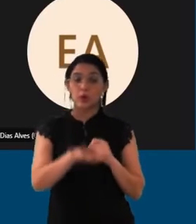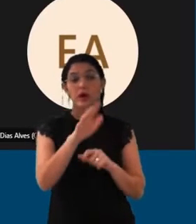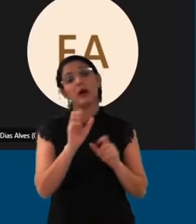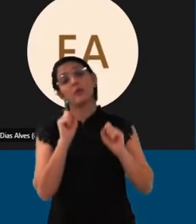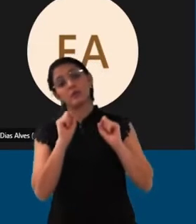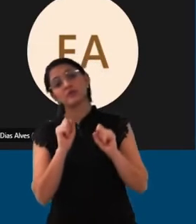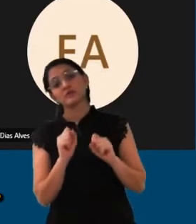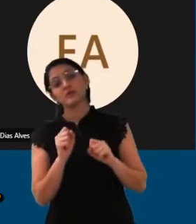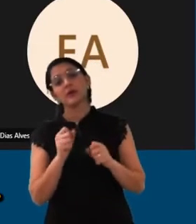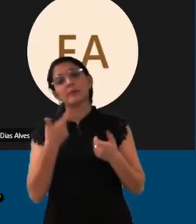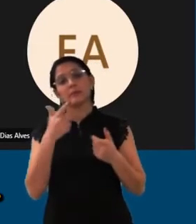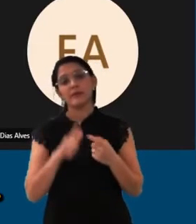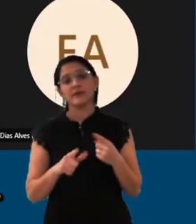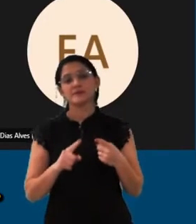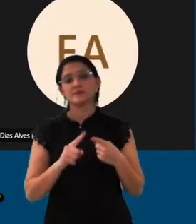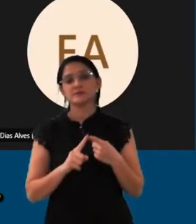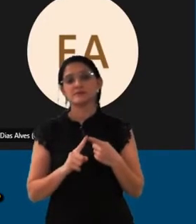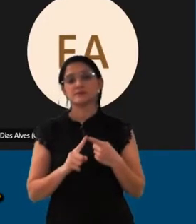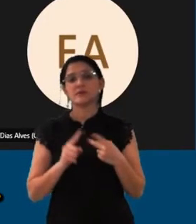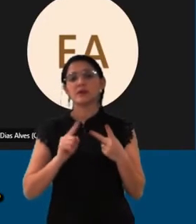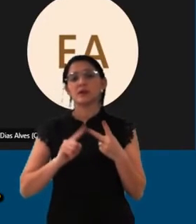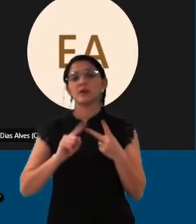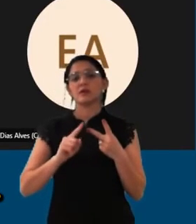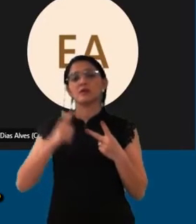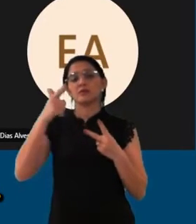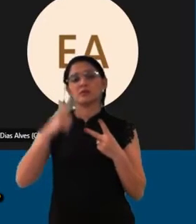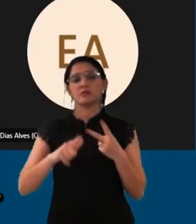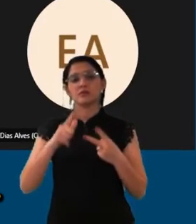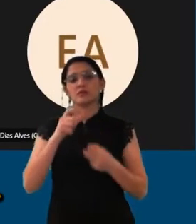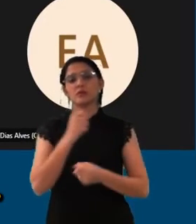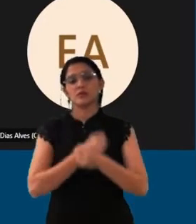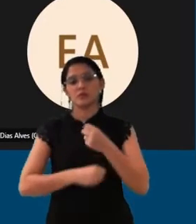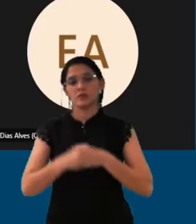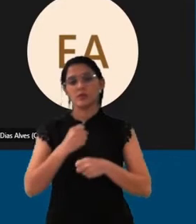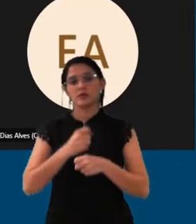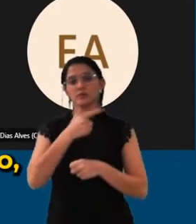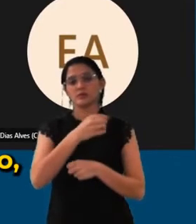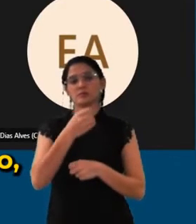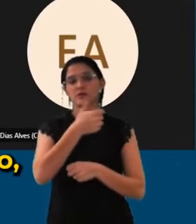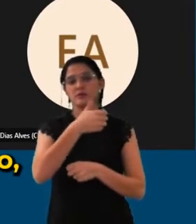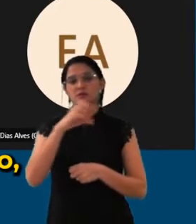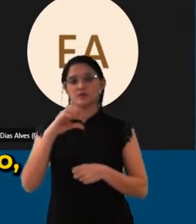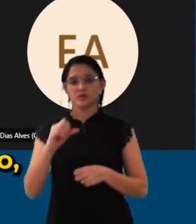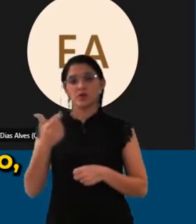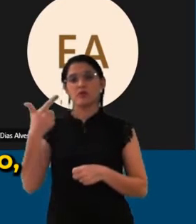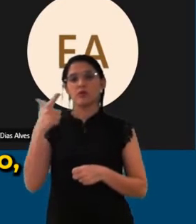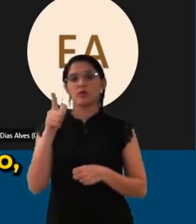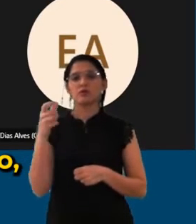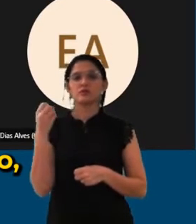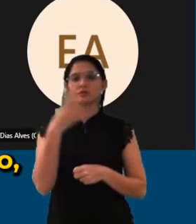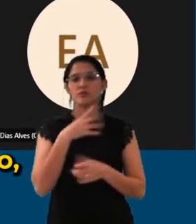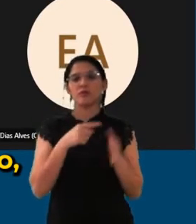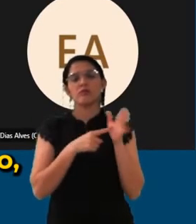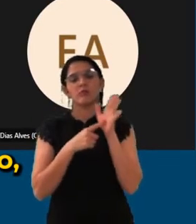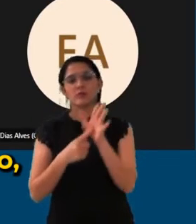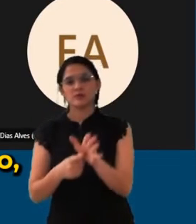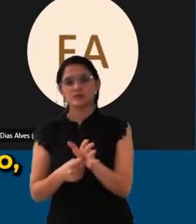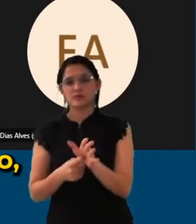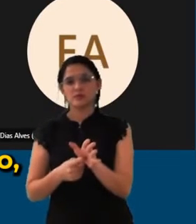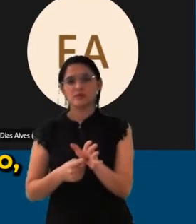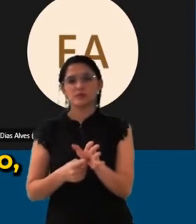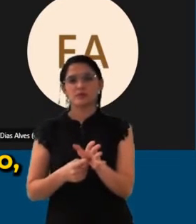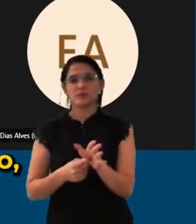tinha. Tá. Aí, em 2019, vocês apresentaram outro, e aí, pelo que eu entendi do seu discurso,